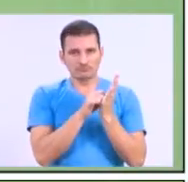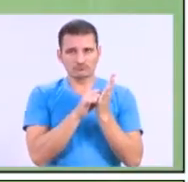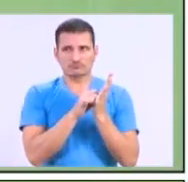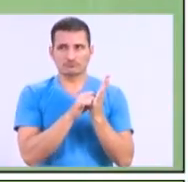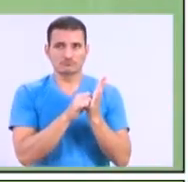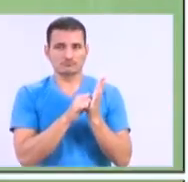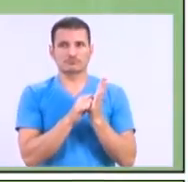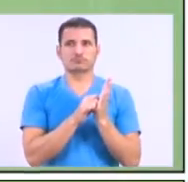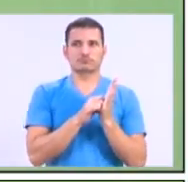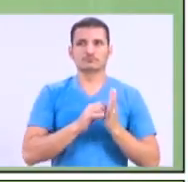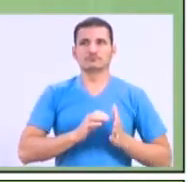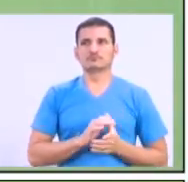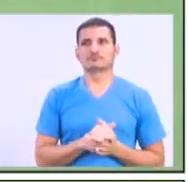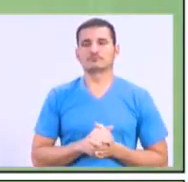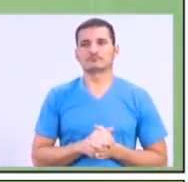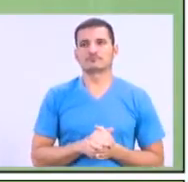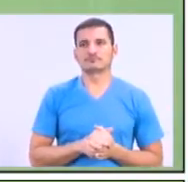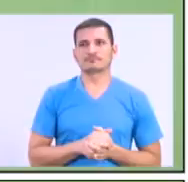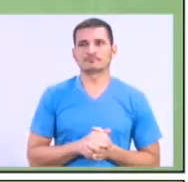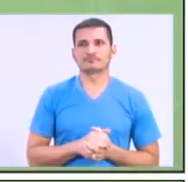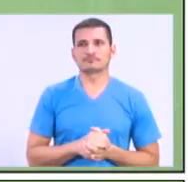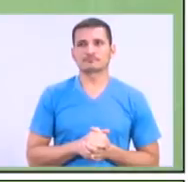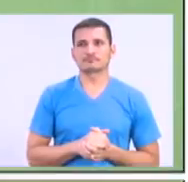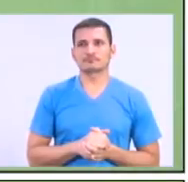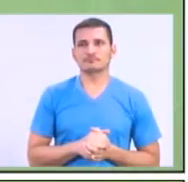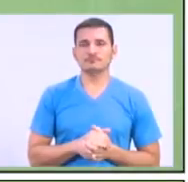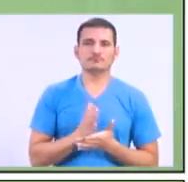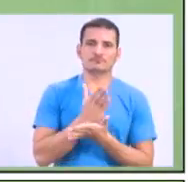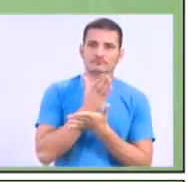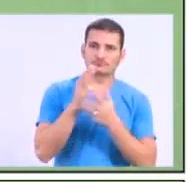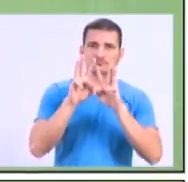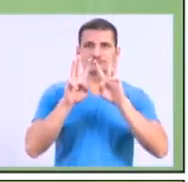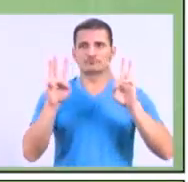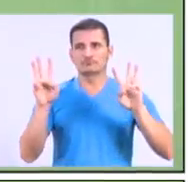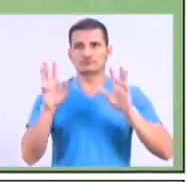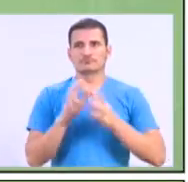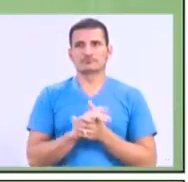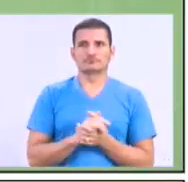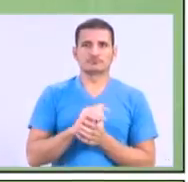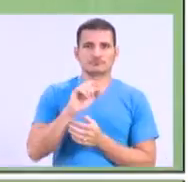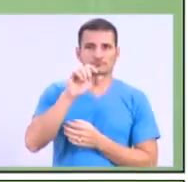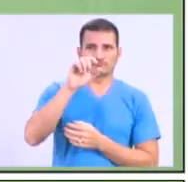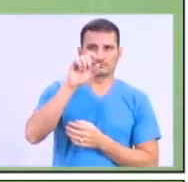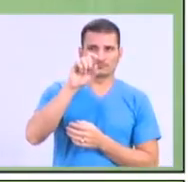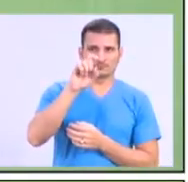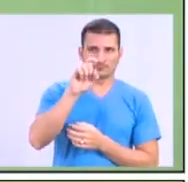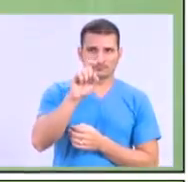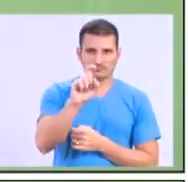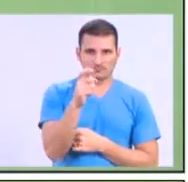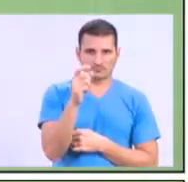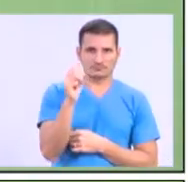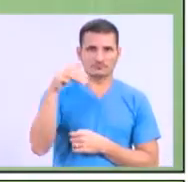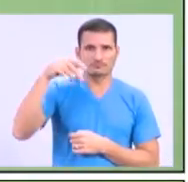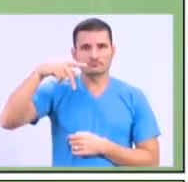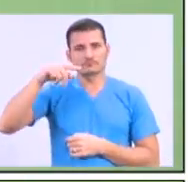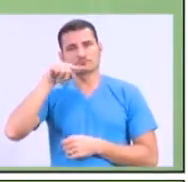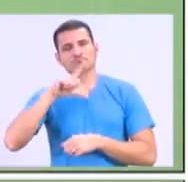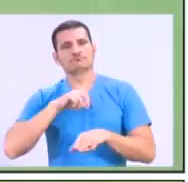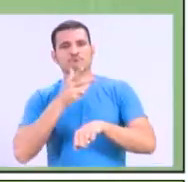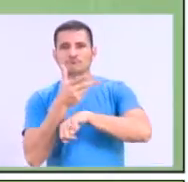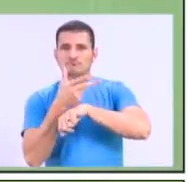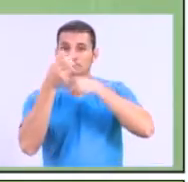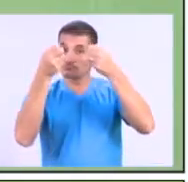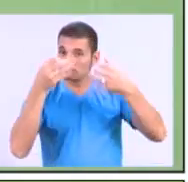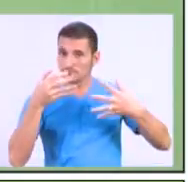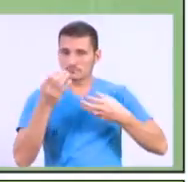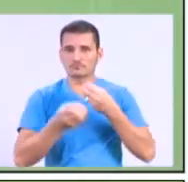presentes nos respectivos sites. Então, alguns sites, como o Champ, ele tem videotutoriais explicando como